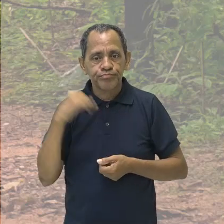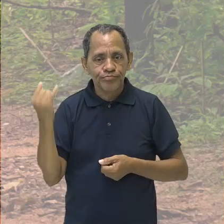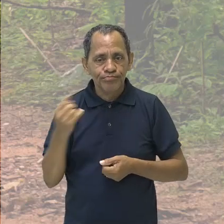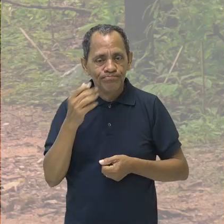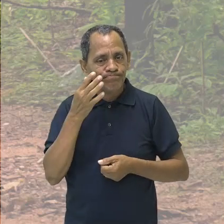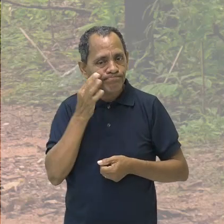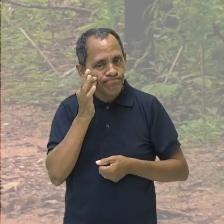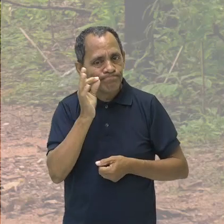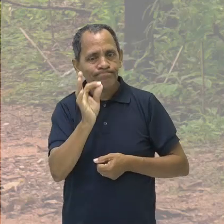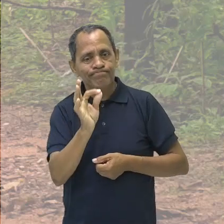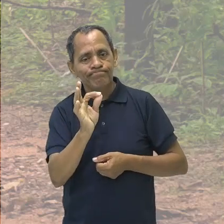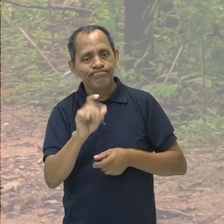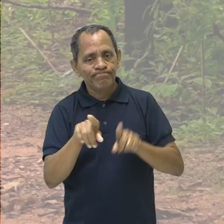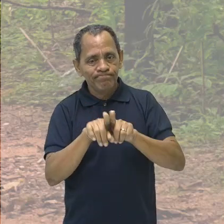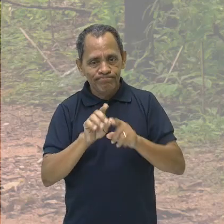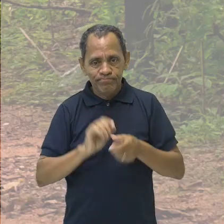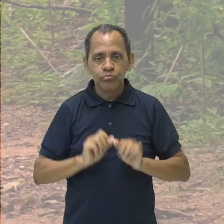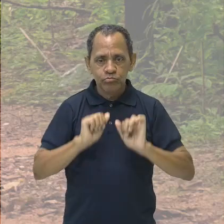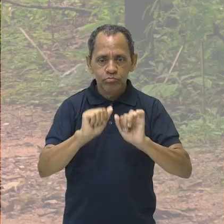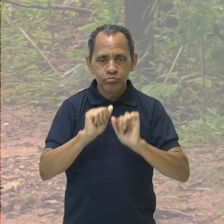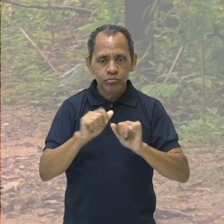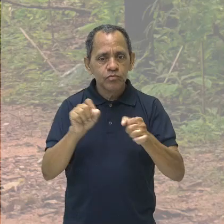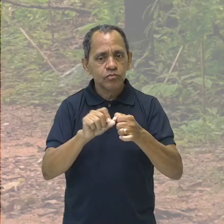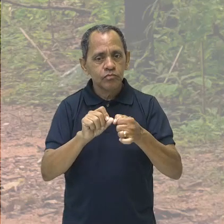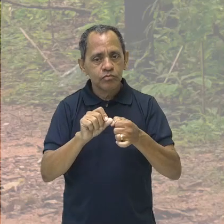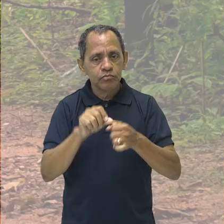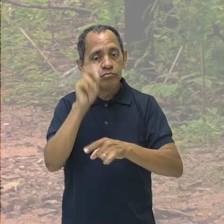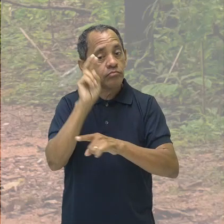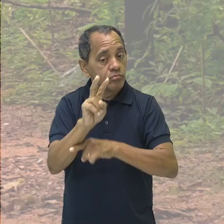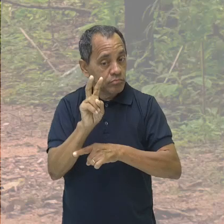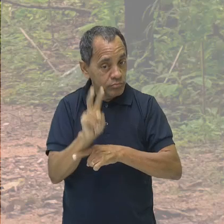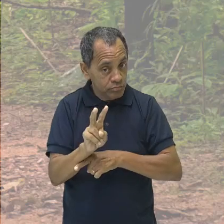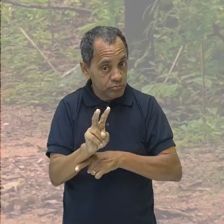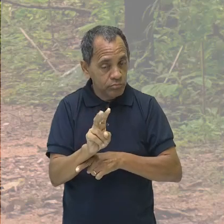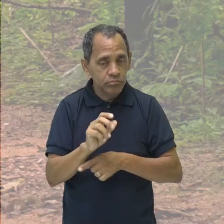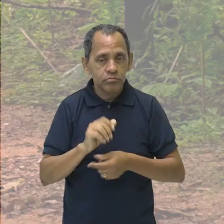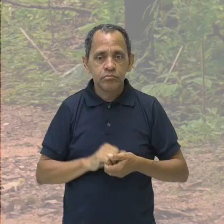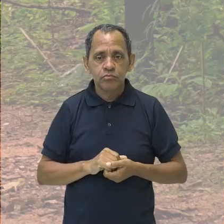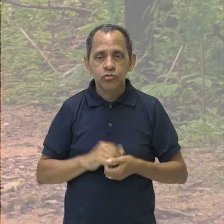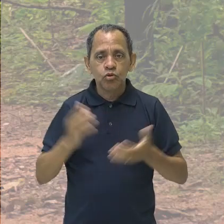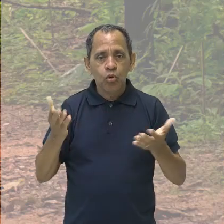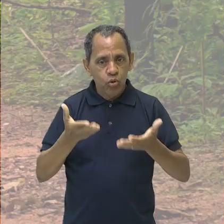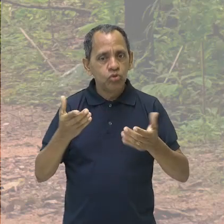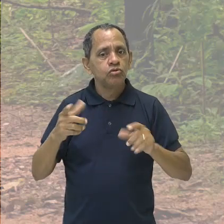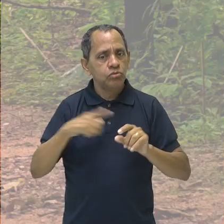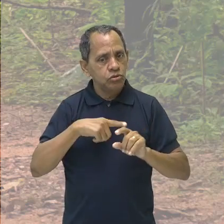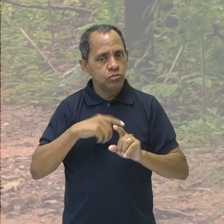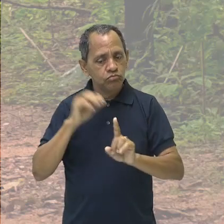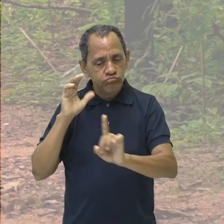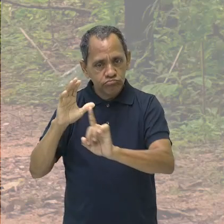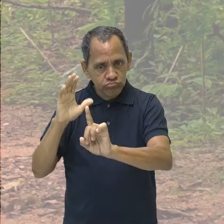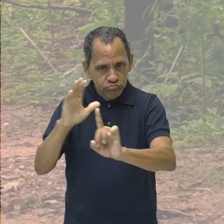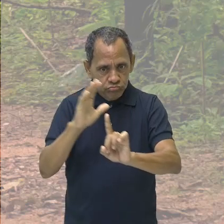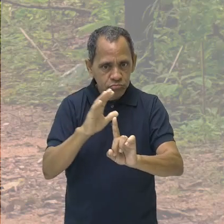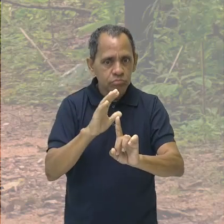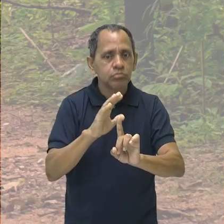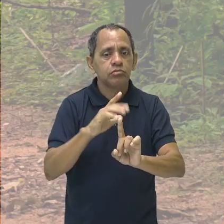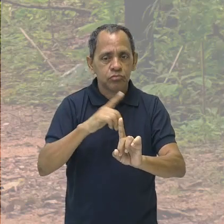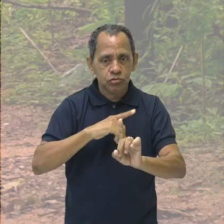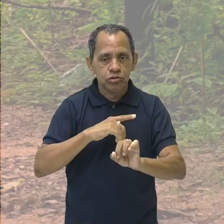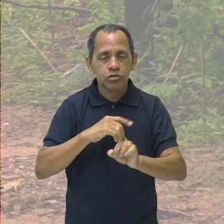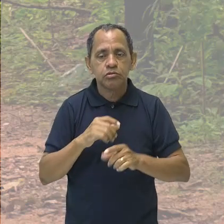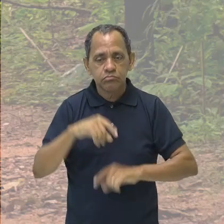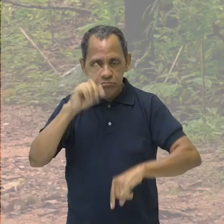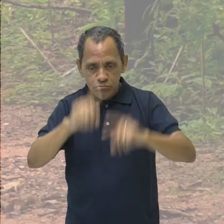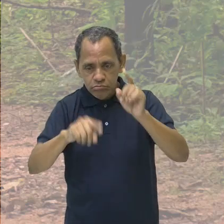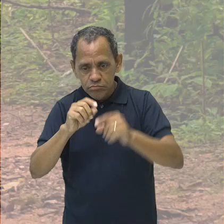atento ao que nós podemos fazer para cuidar. Hoje nós temos incentivos, né, para trazer produtos orgânicos